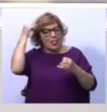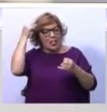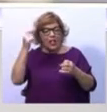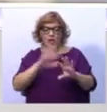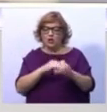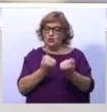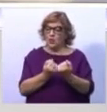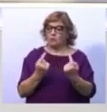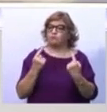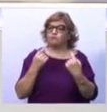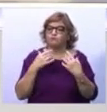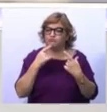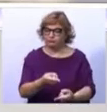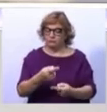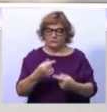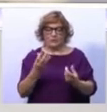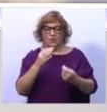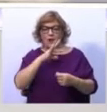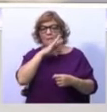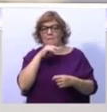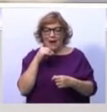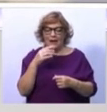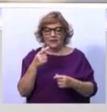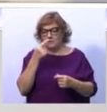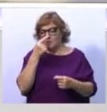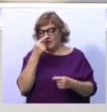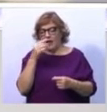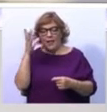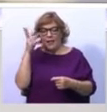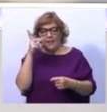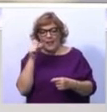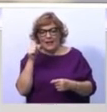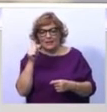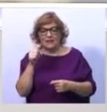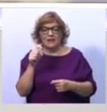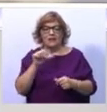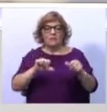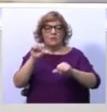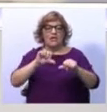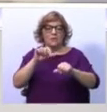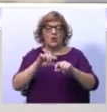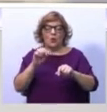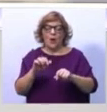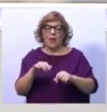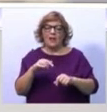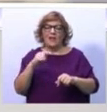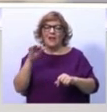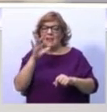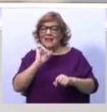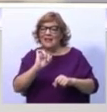pela sociedade. Exatamente. E que leva muitas mães a optarem, lá está, pelo leite em pó, a fórmula, precisamente porque acham que não estão de